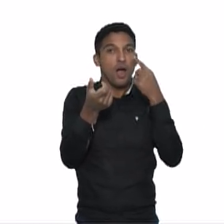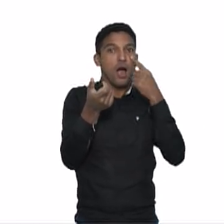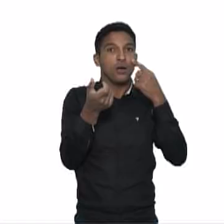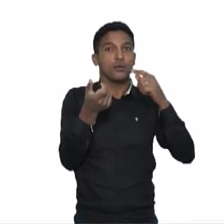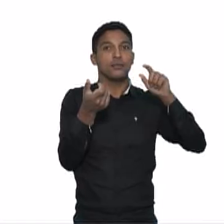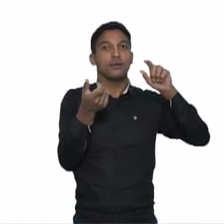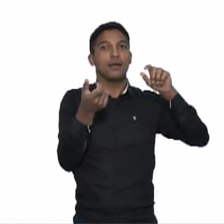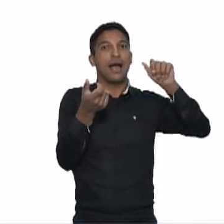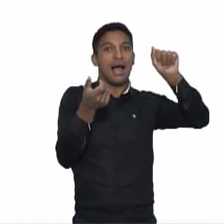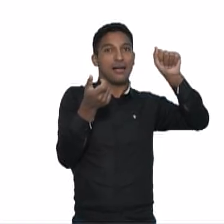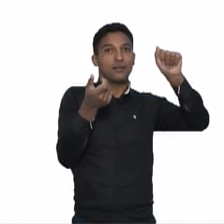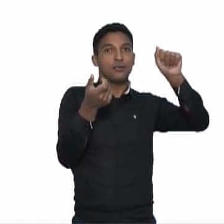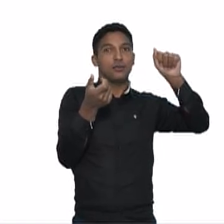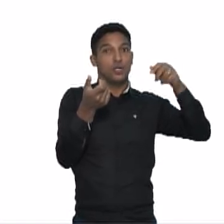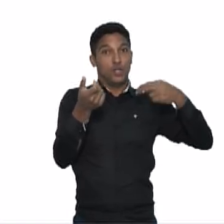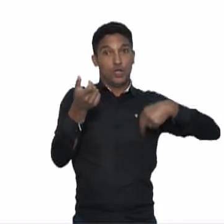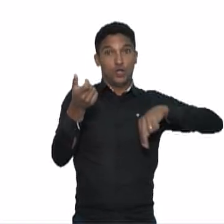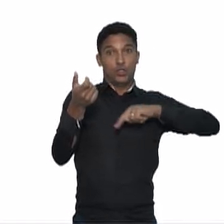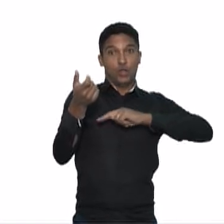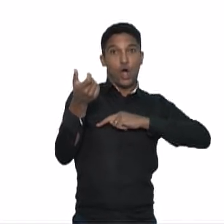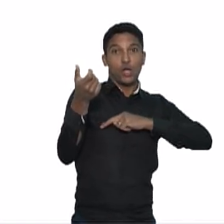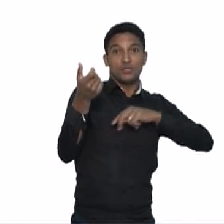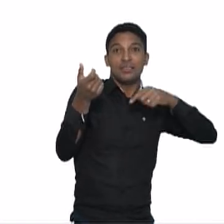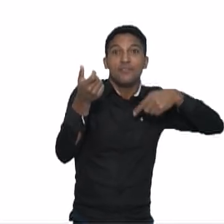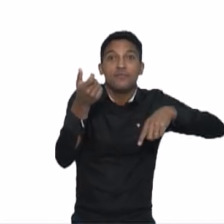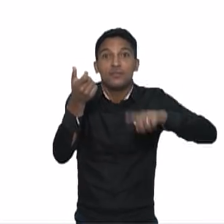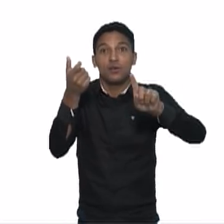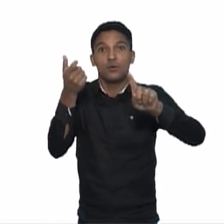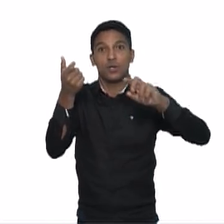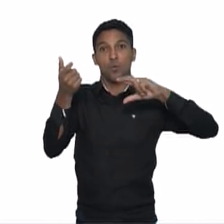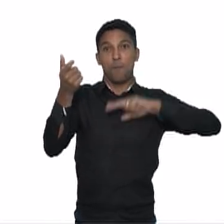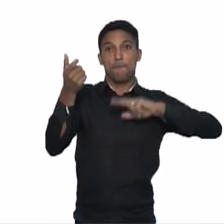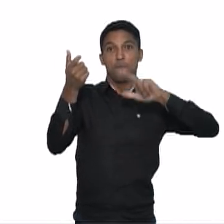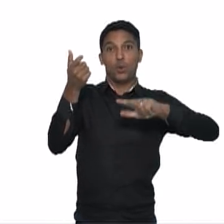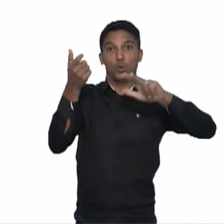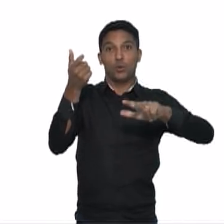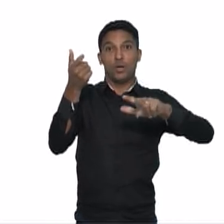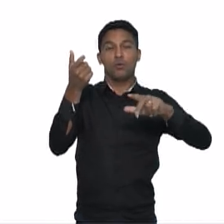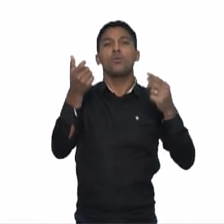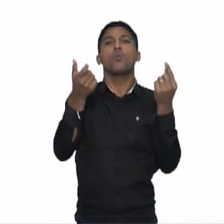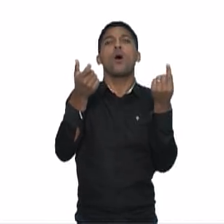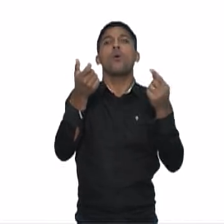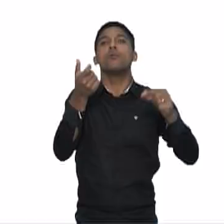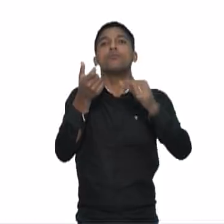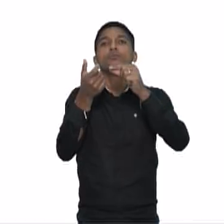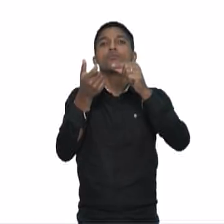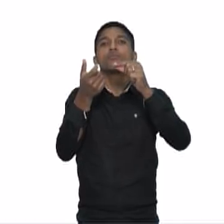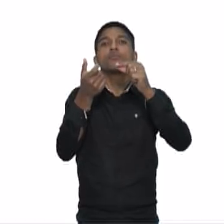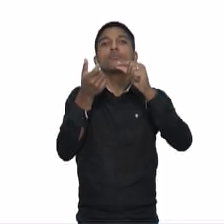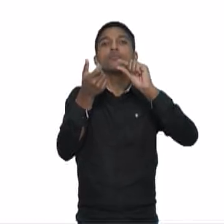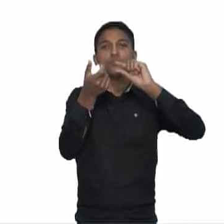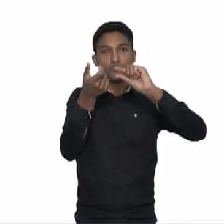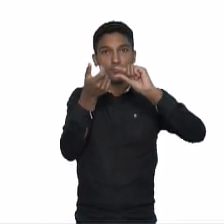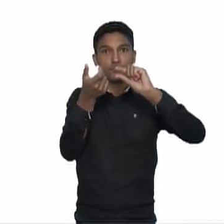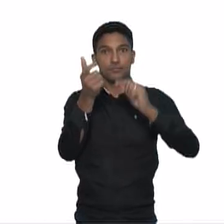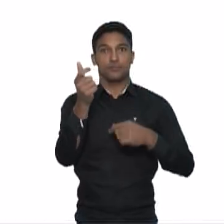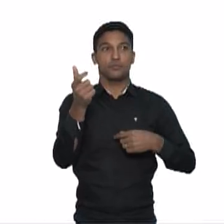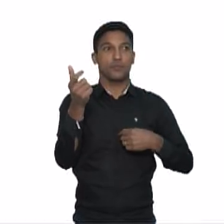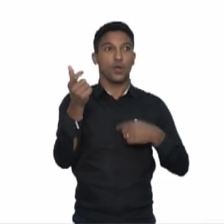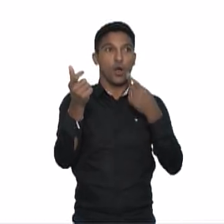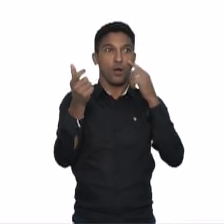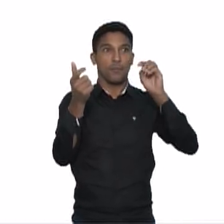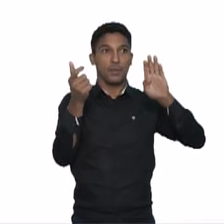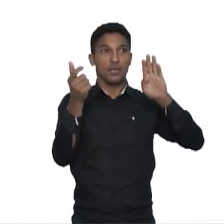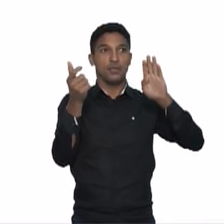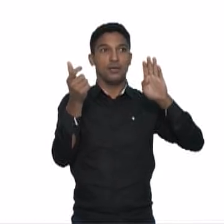Nós iremos Portugal. Letra B. Ele não simpatizou? Ela. Letra C.